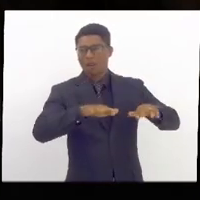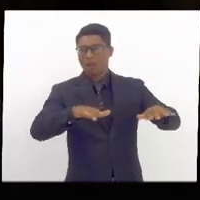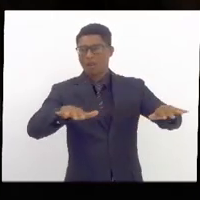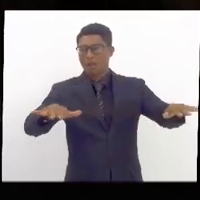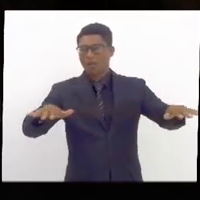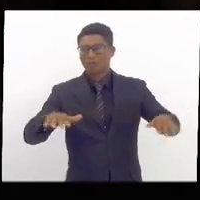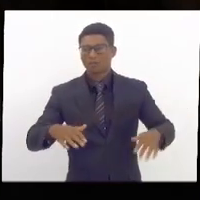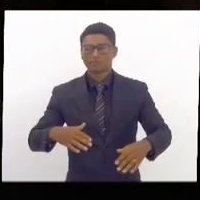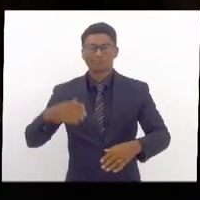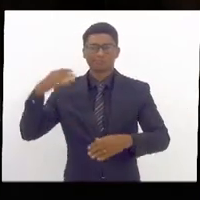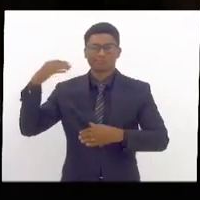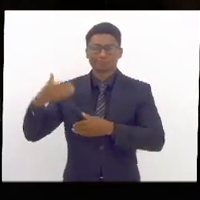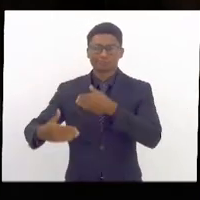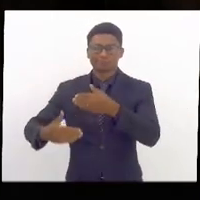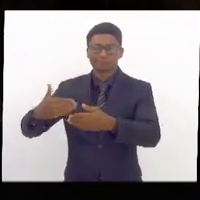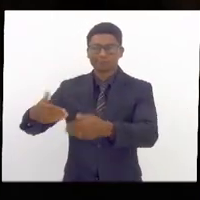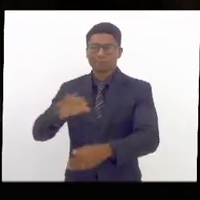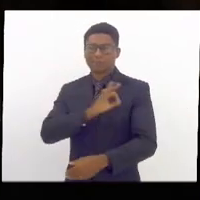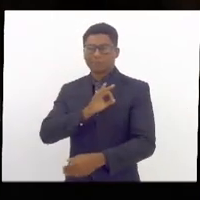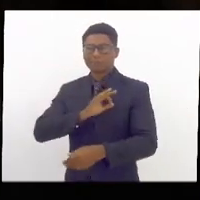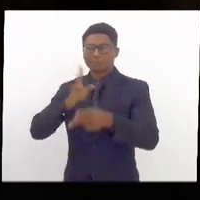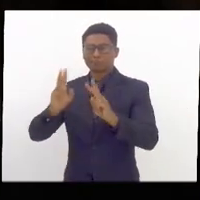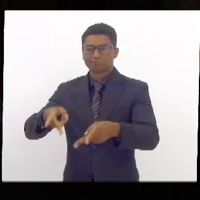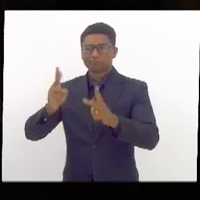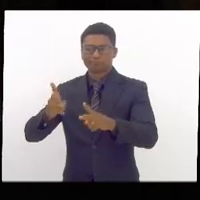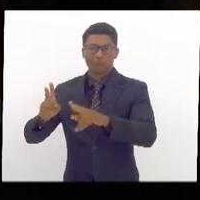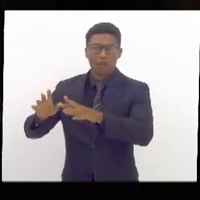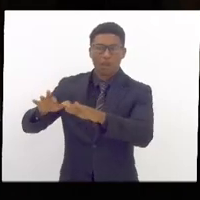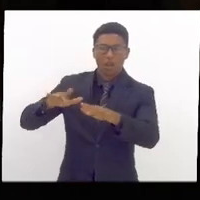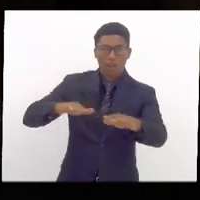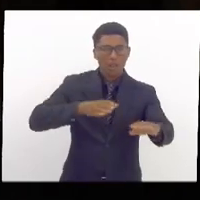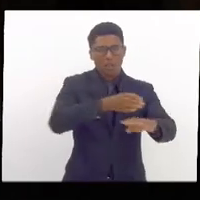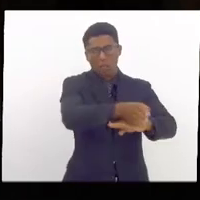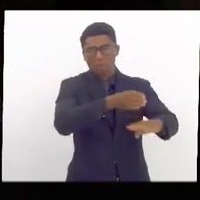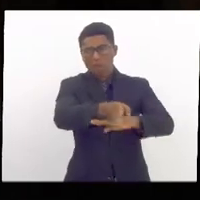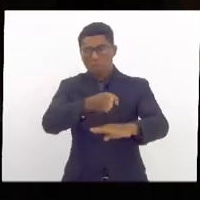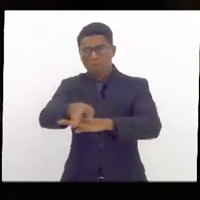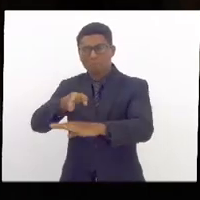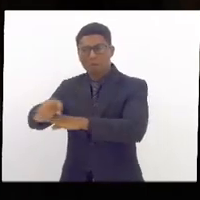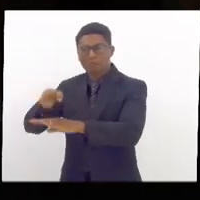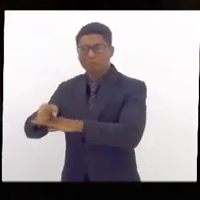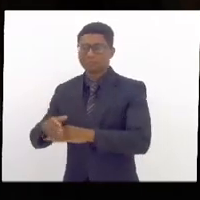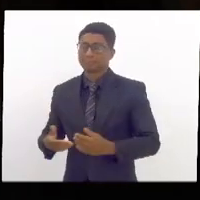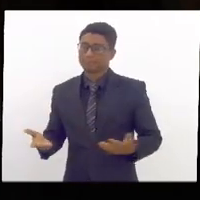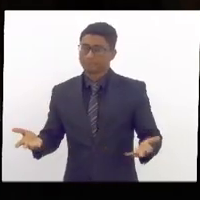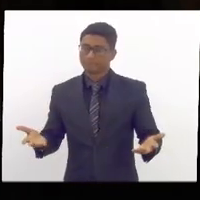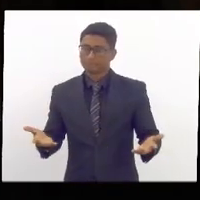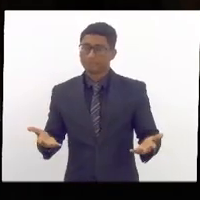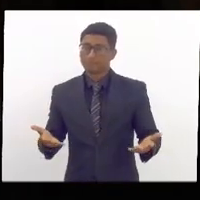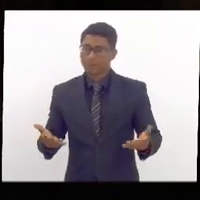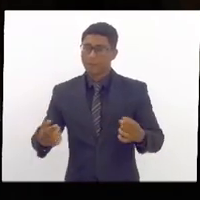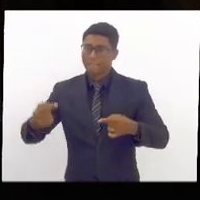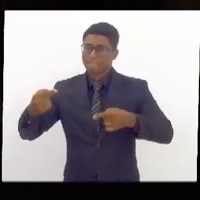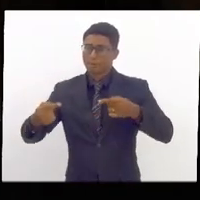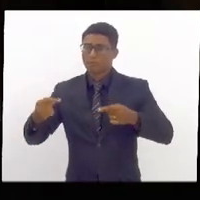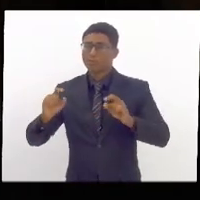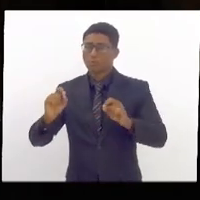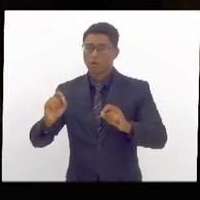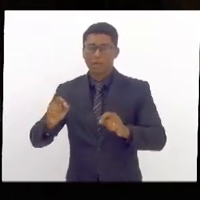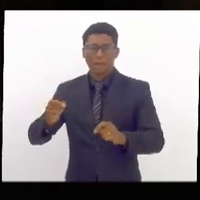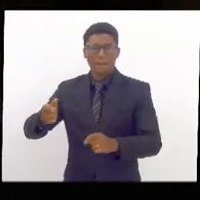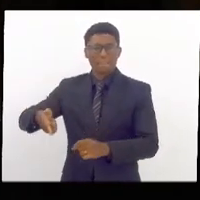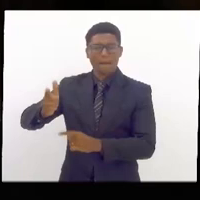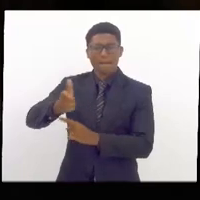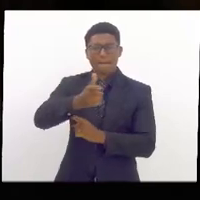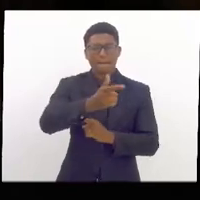cada ação policial no estado do Rio de Janeiro. Isso se perpetua, evidentemente, como uma política genocida, se